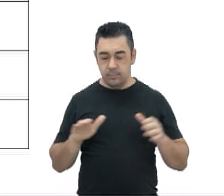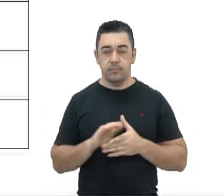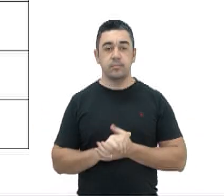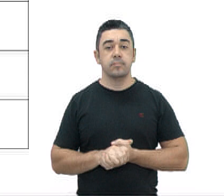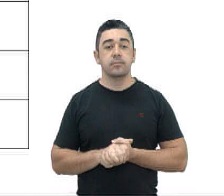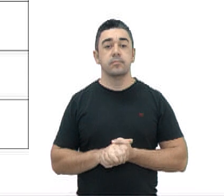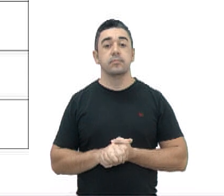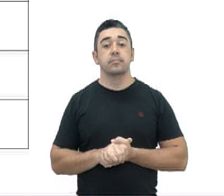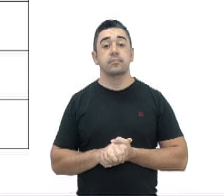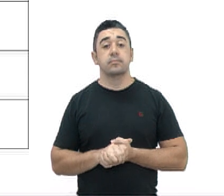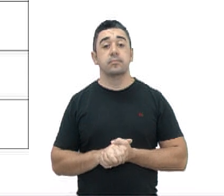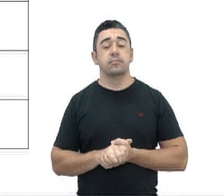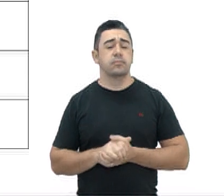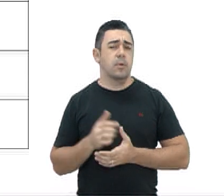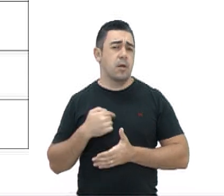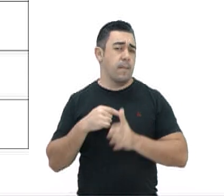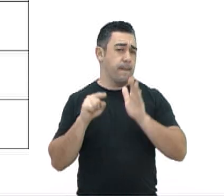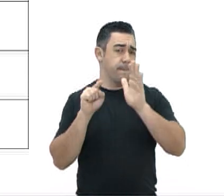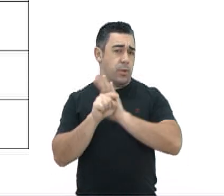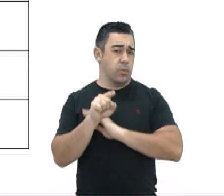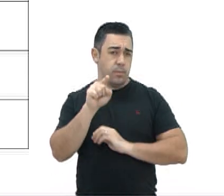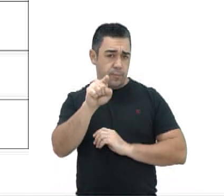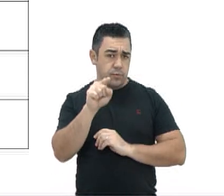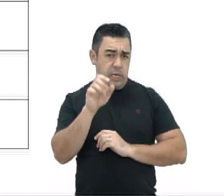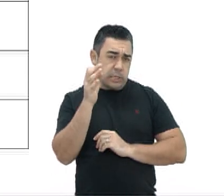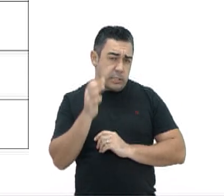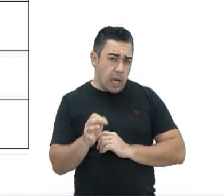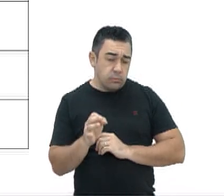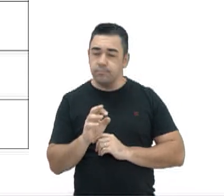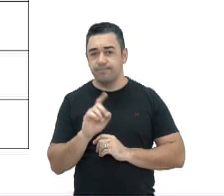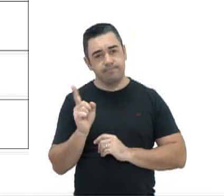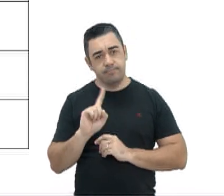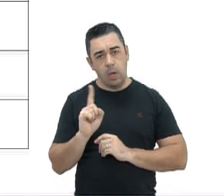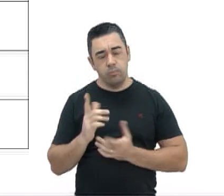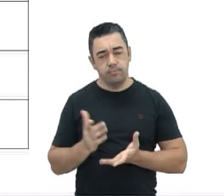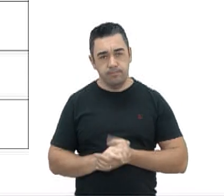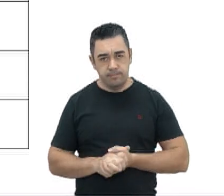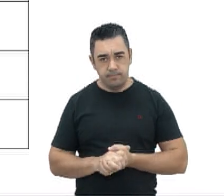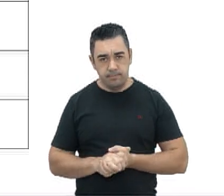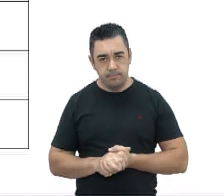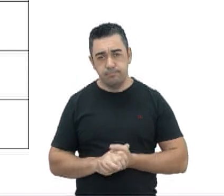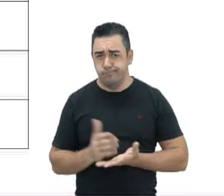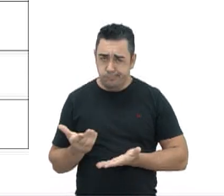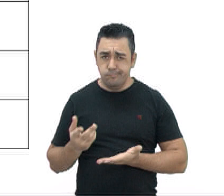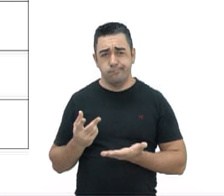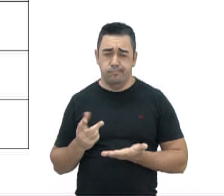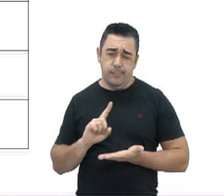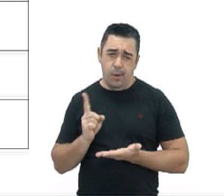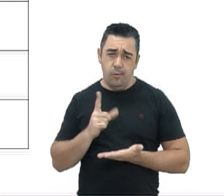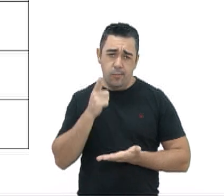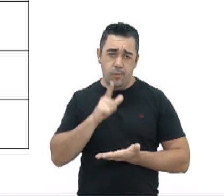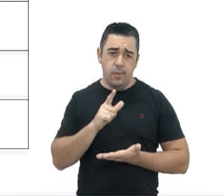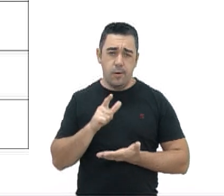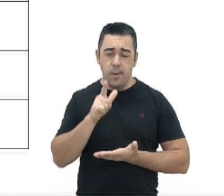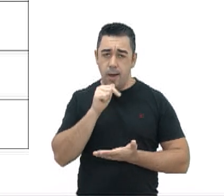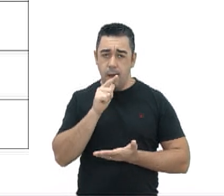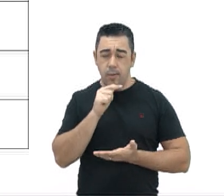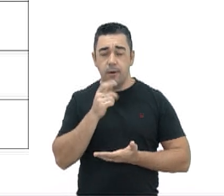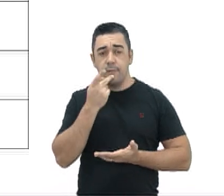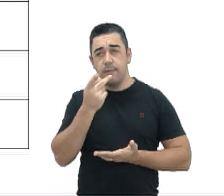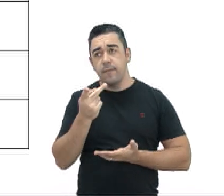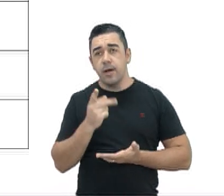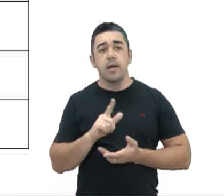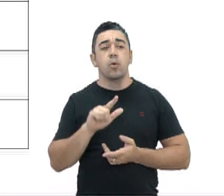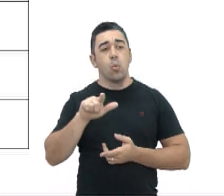um X. Pergunto para você, estudante, acertou a embarcação ou não? Não acertou, né? Aí você irá dizer